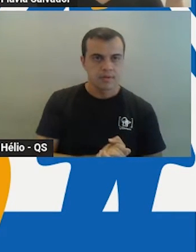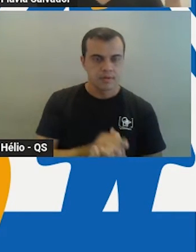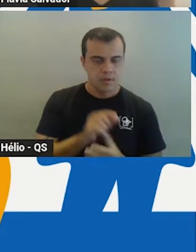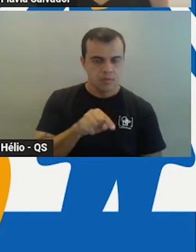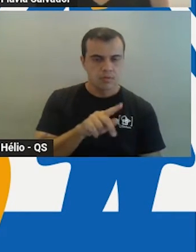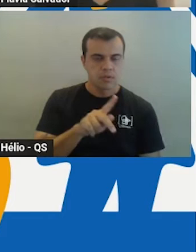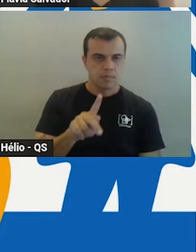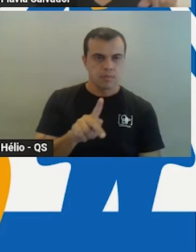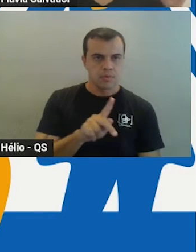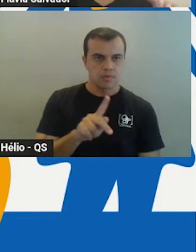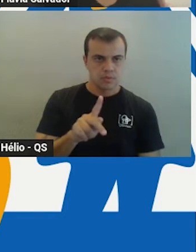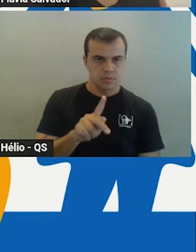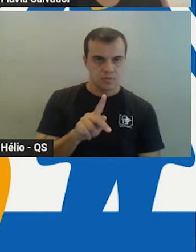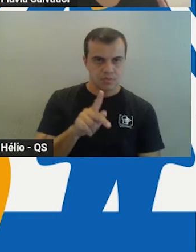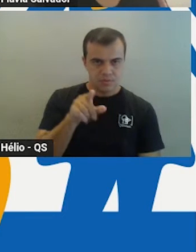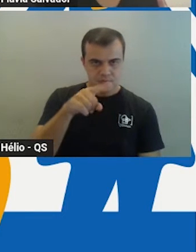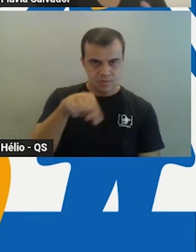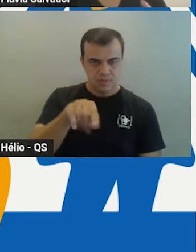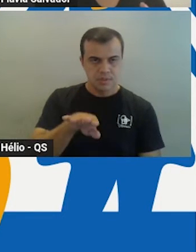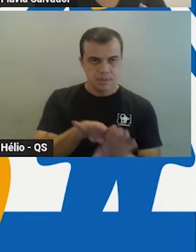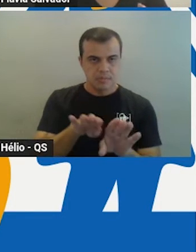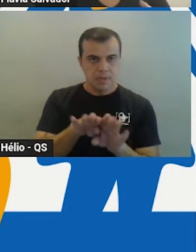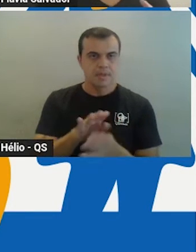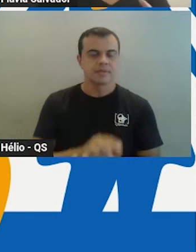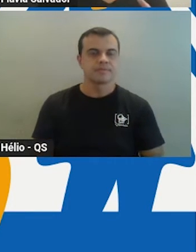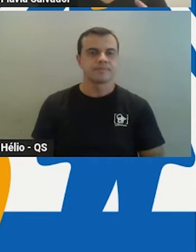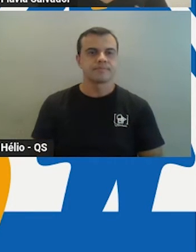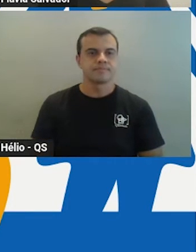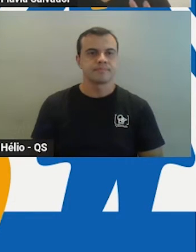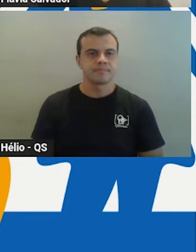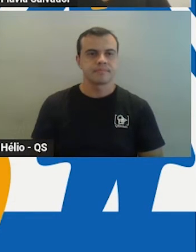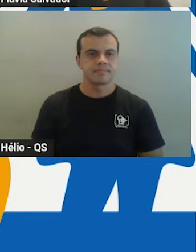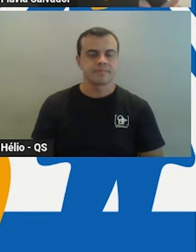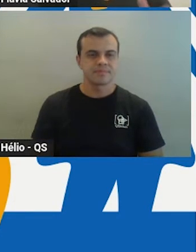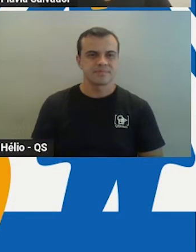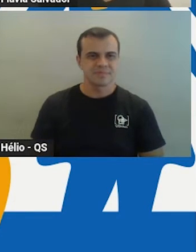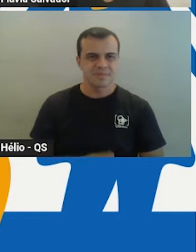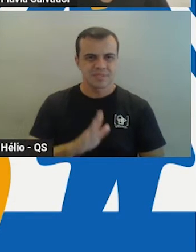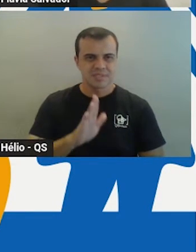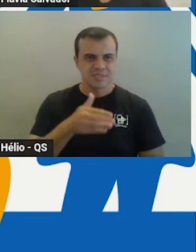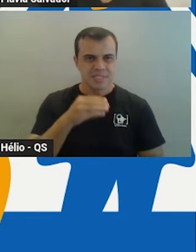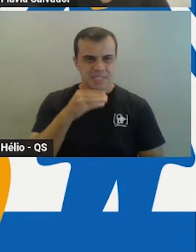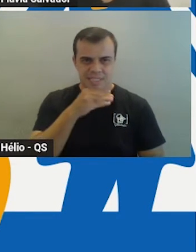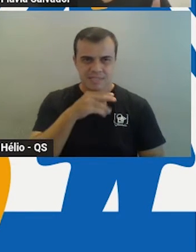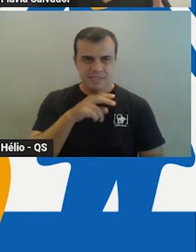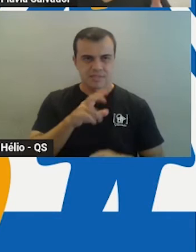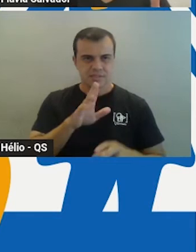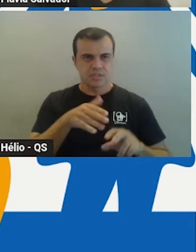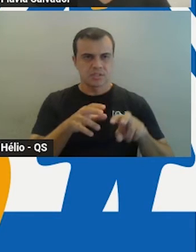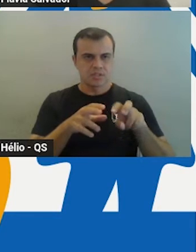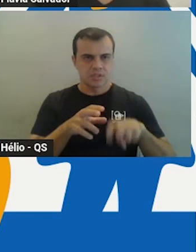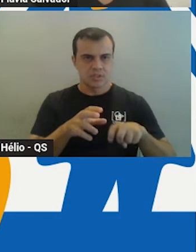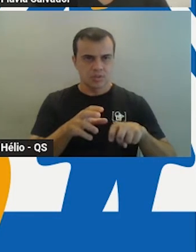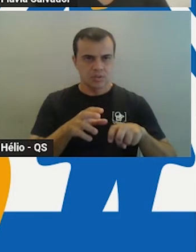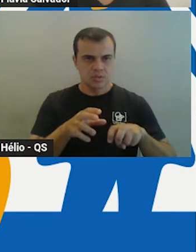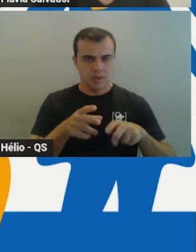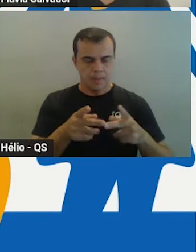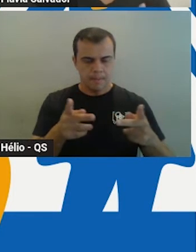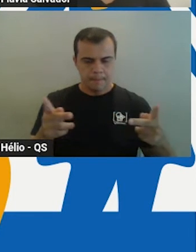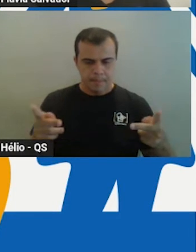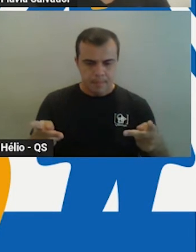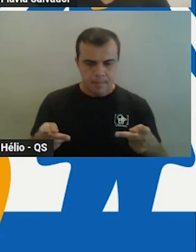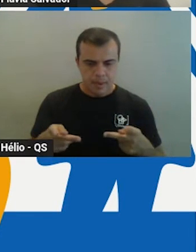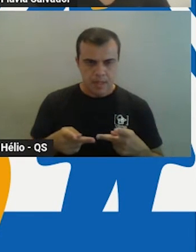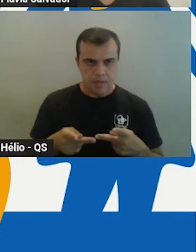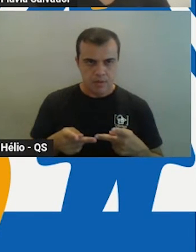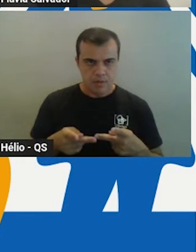professor, aí fica um desafio para todo mundo que está assistindo. Você já sentou, serviu um prato ou